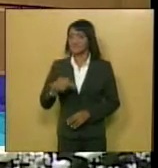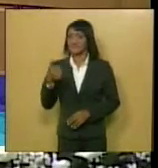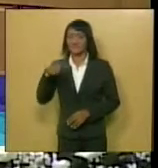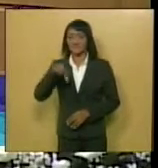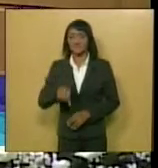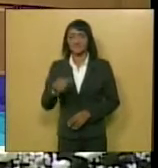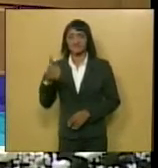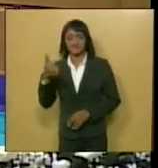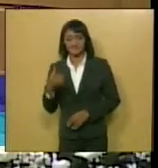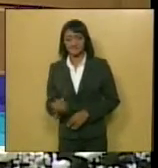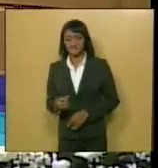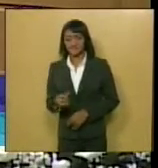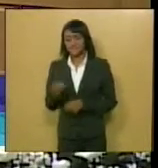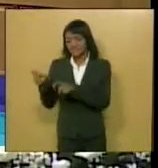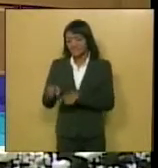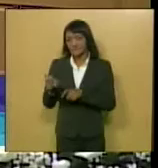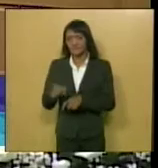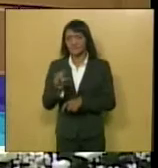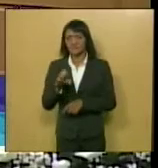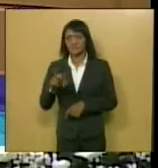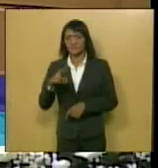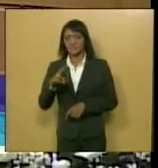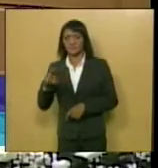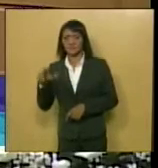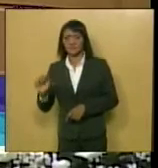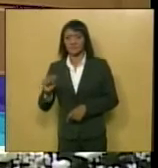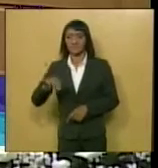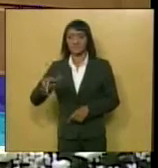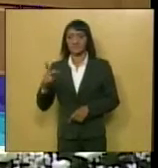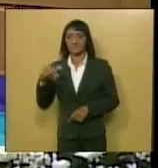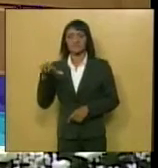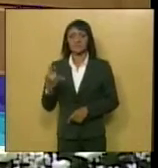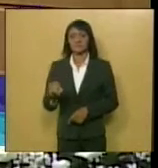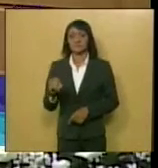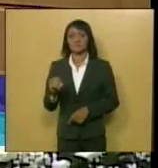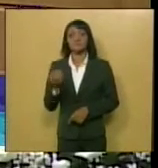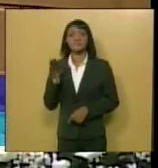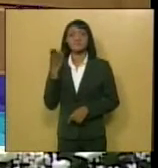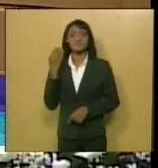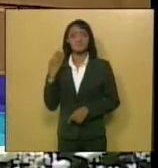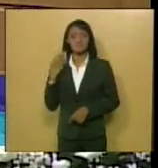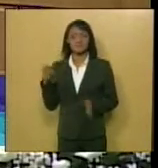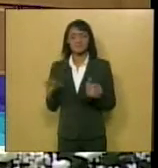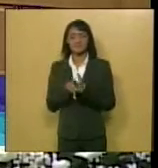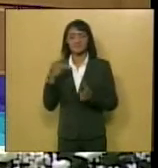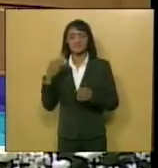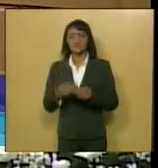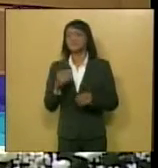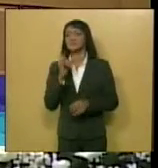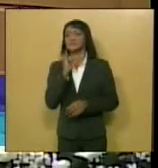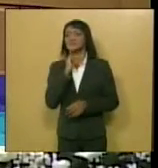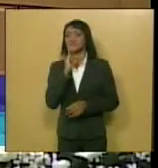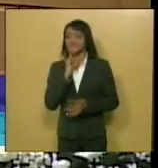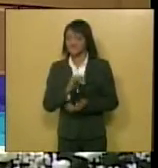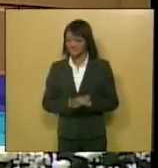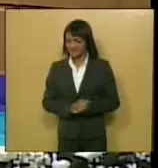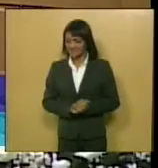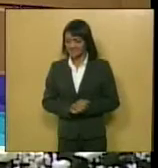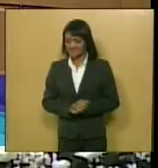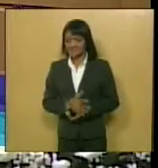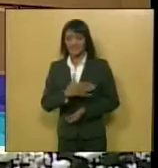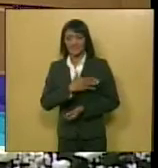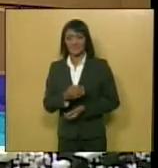1916, no povoado Serra do Machado, que na época pertencia ao município de Itabaiana. Filho